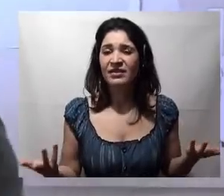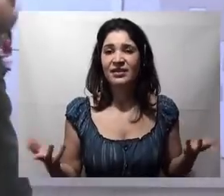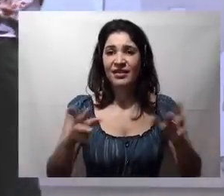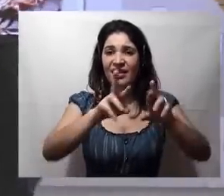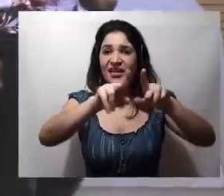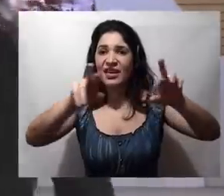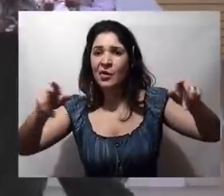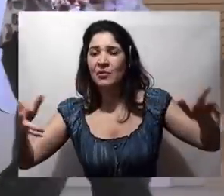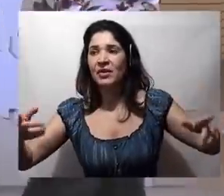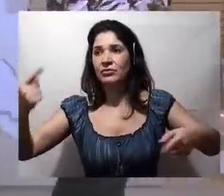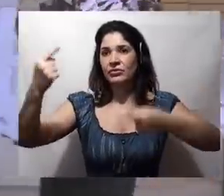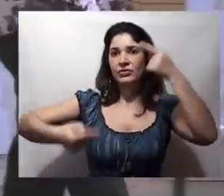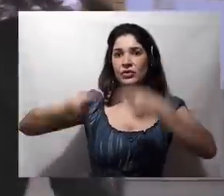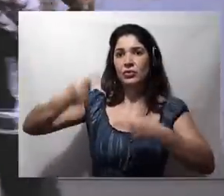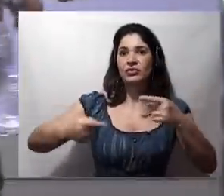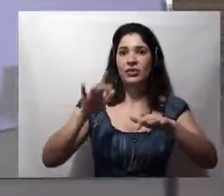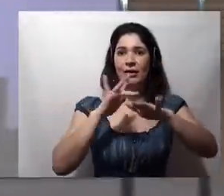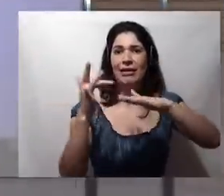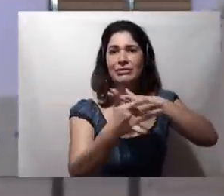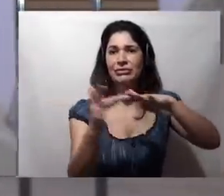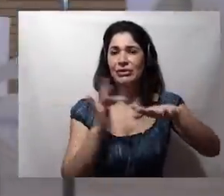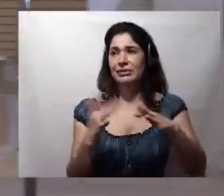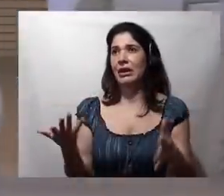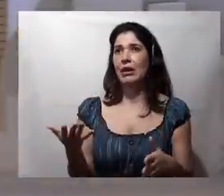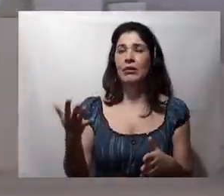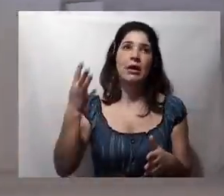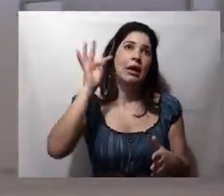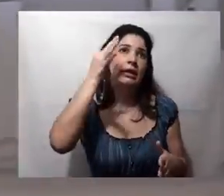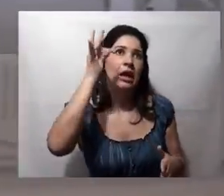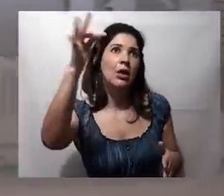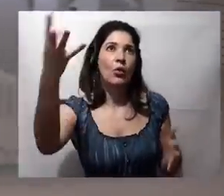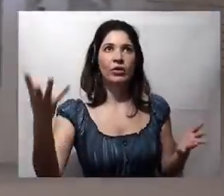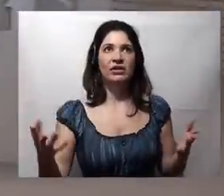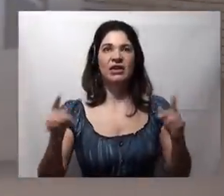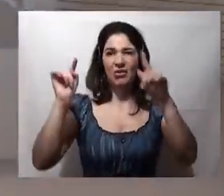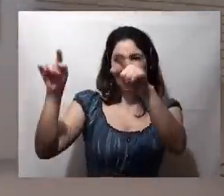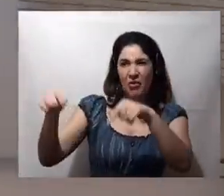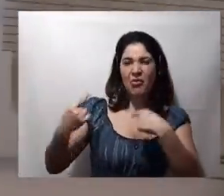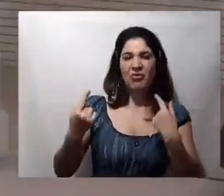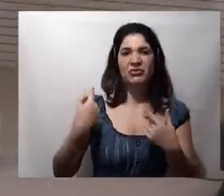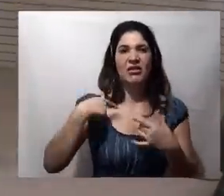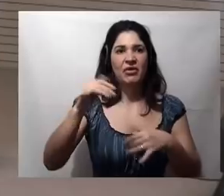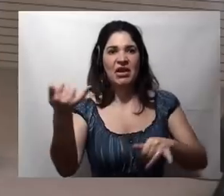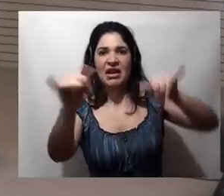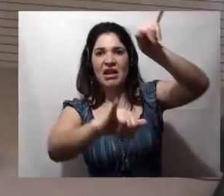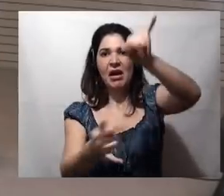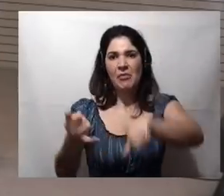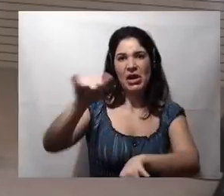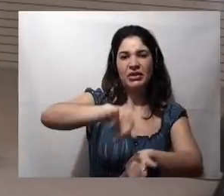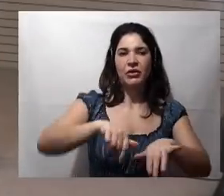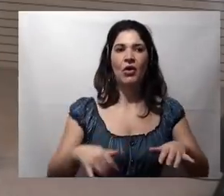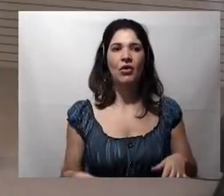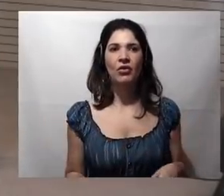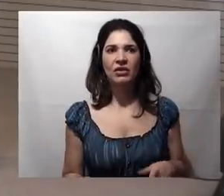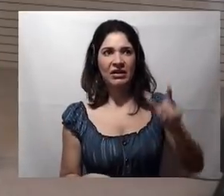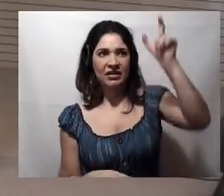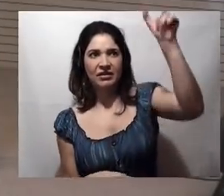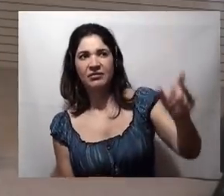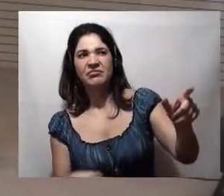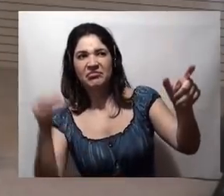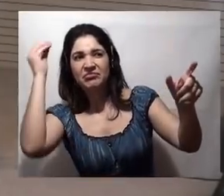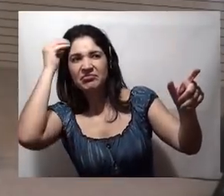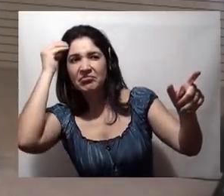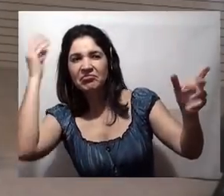e de irmãos uns com os outros a rede social é a teoria da conspiração foi no laboratório tal é fulano